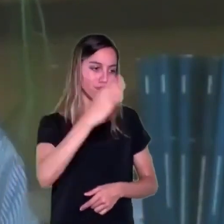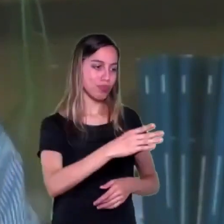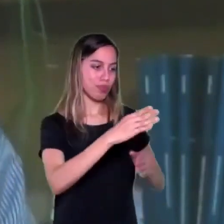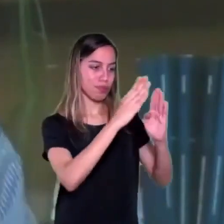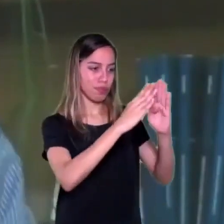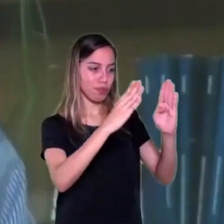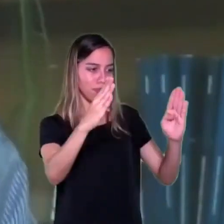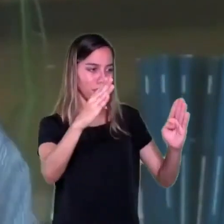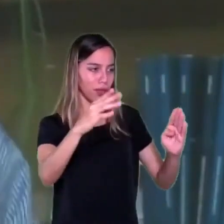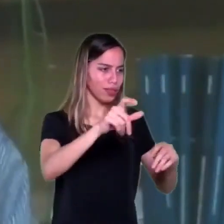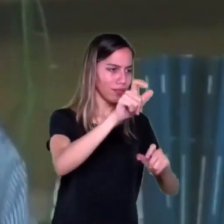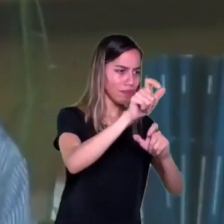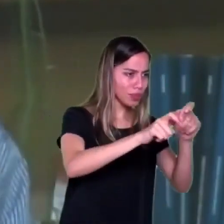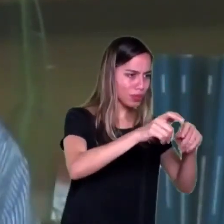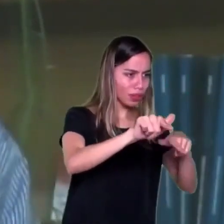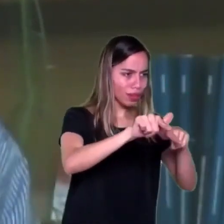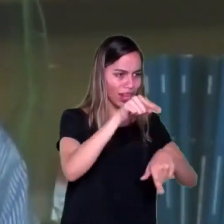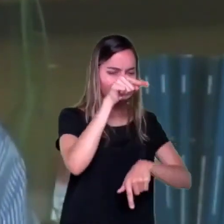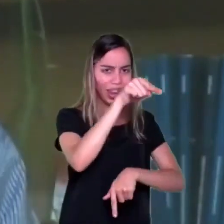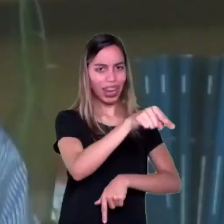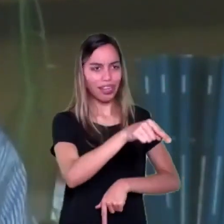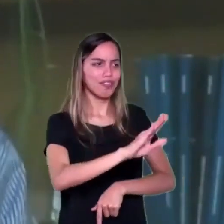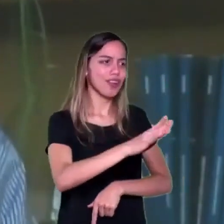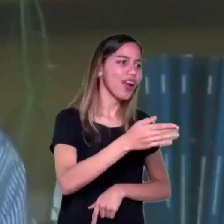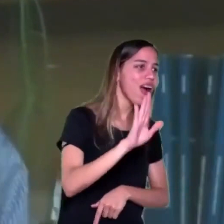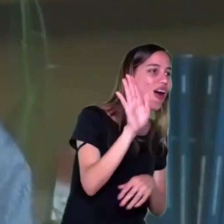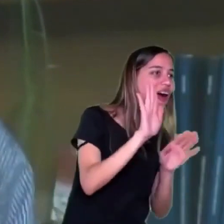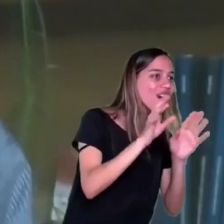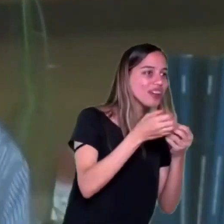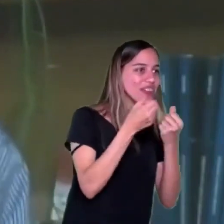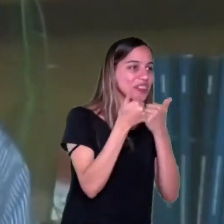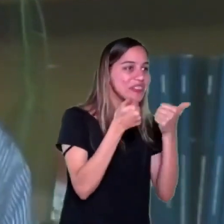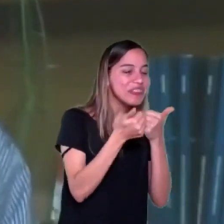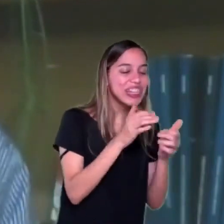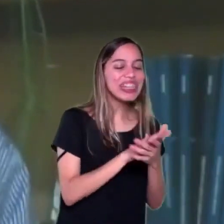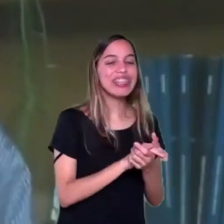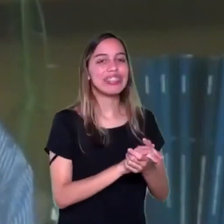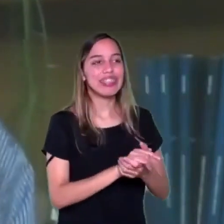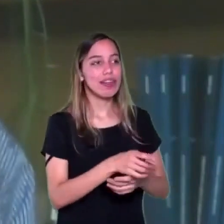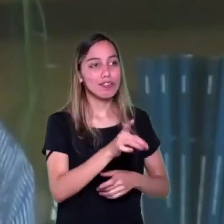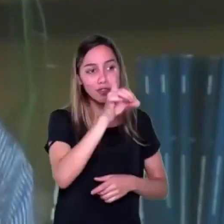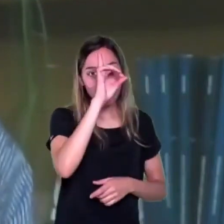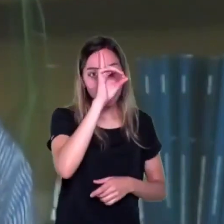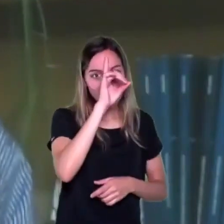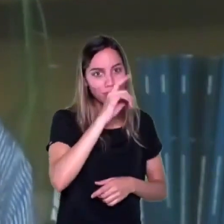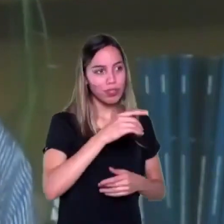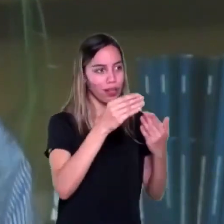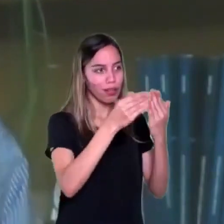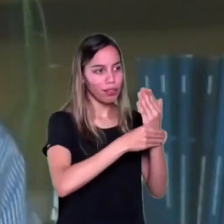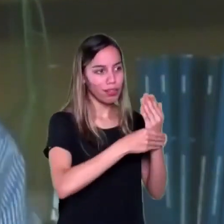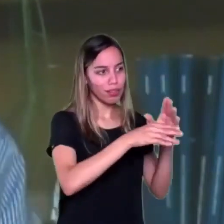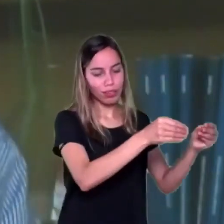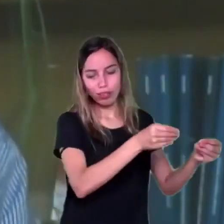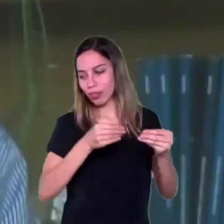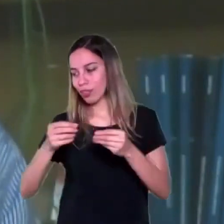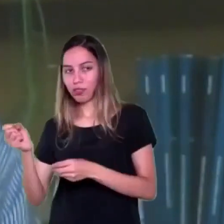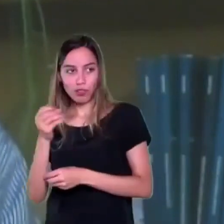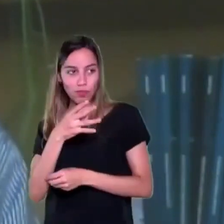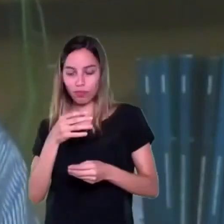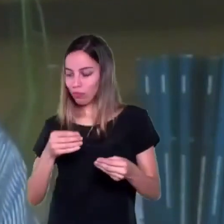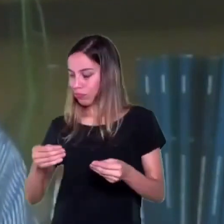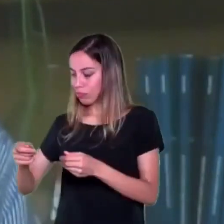profissionais que ali trabalhavam, e todo dia eu ficava folheando o livro, levava para casa, e as pessoas me